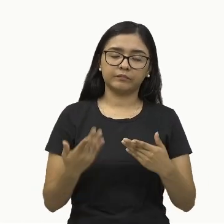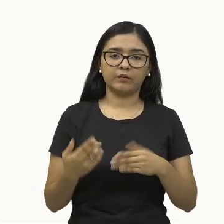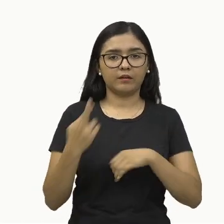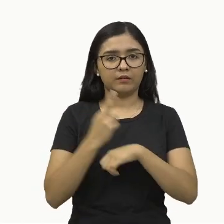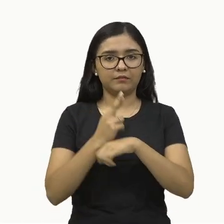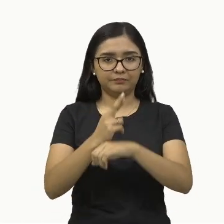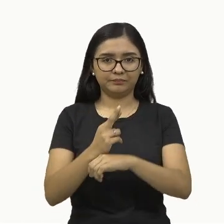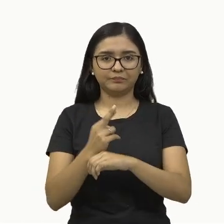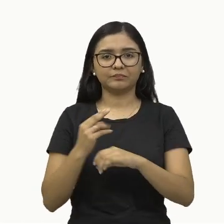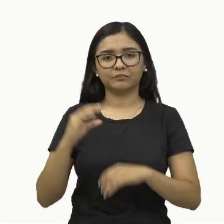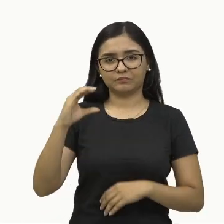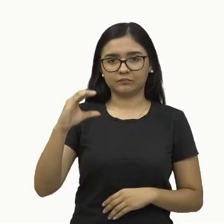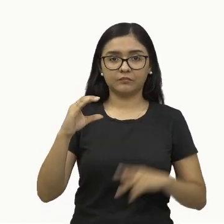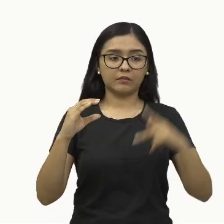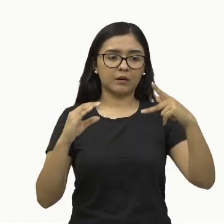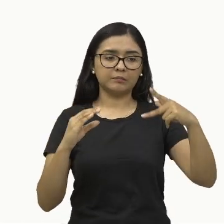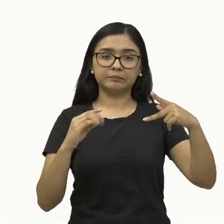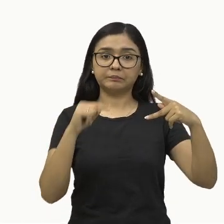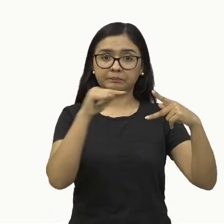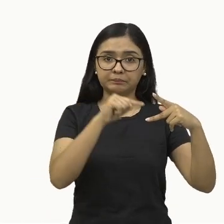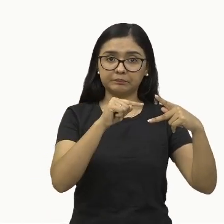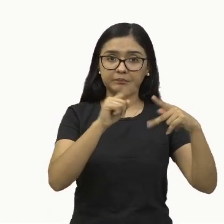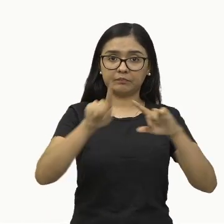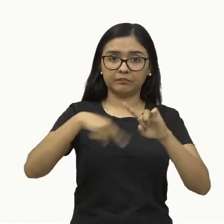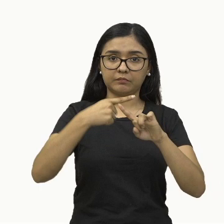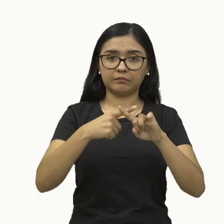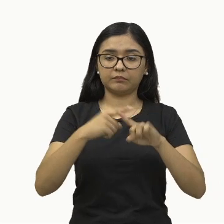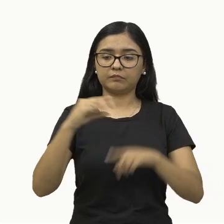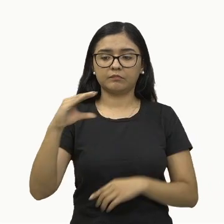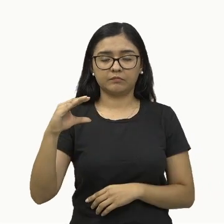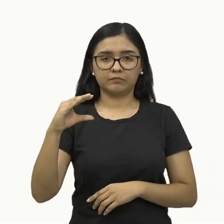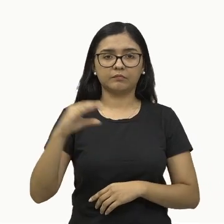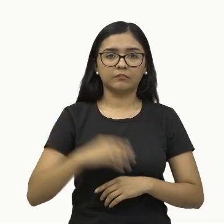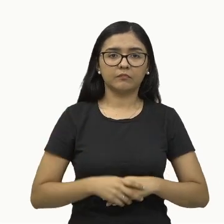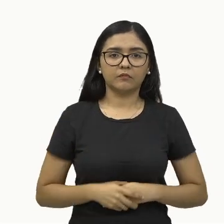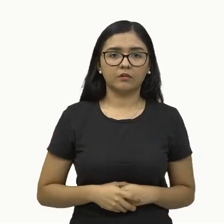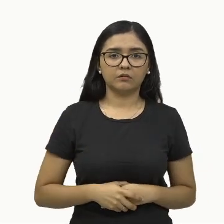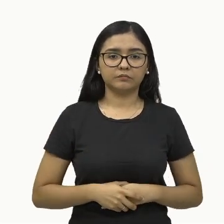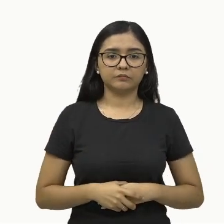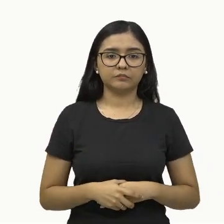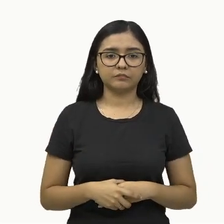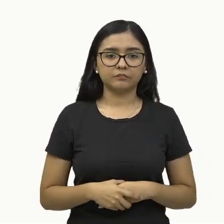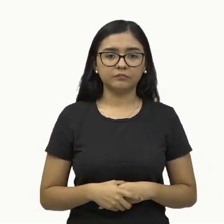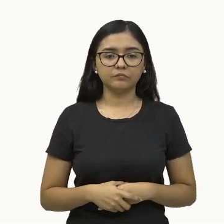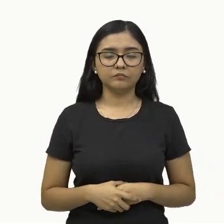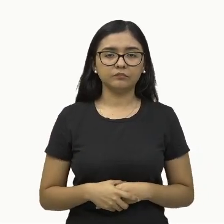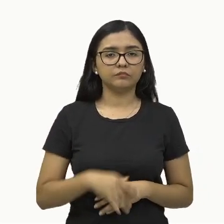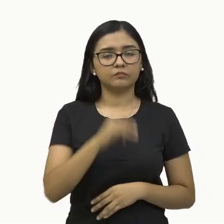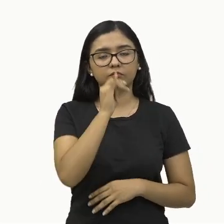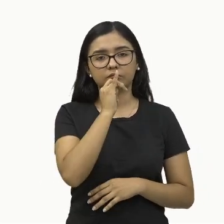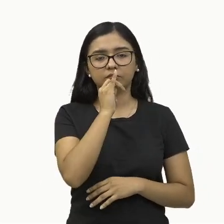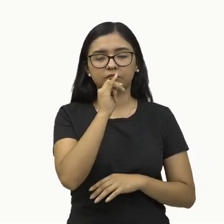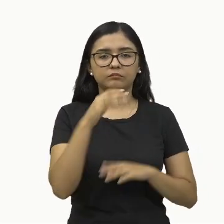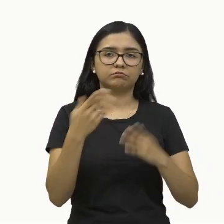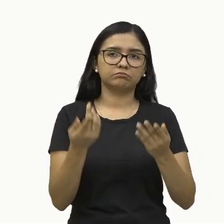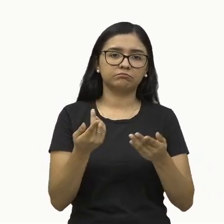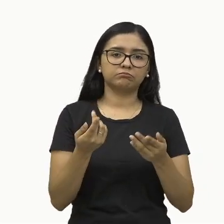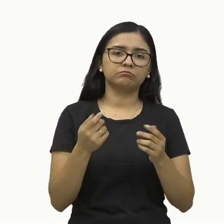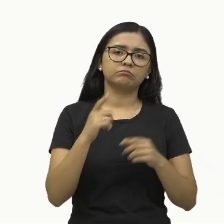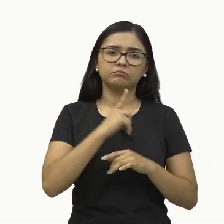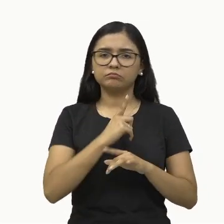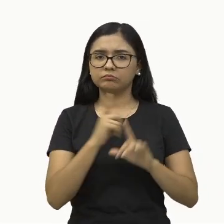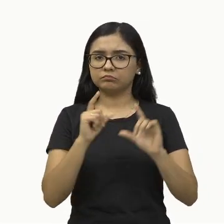matriz C, ok? Então, eu vou pegar, vamos supor aqui, eu tenho o